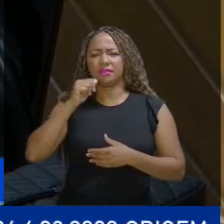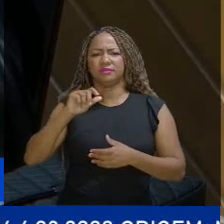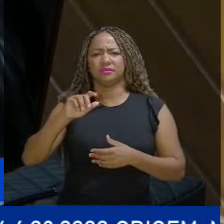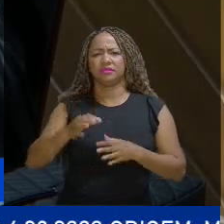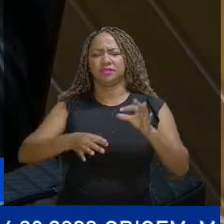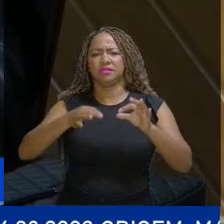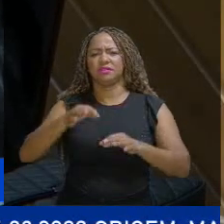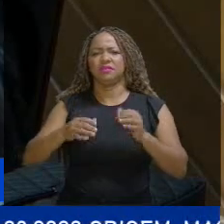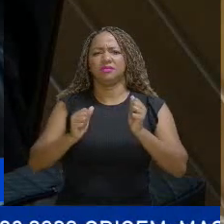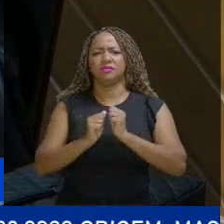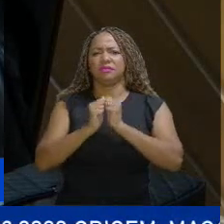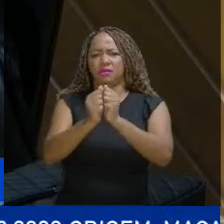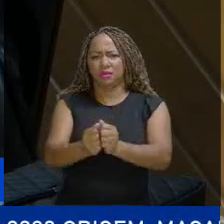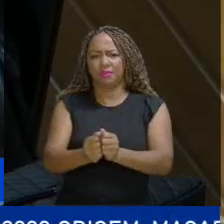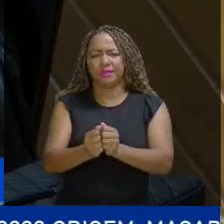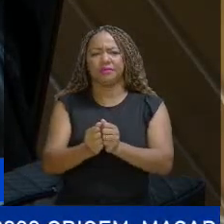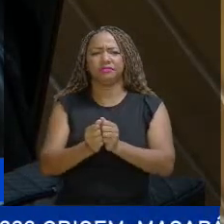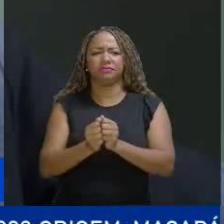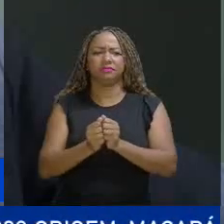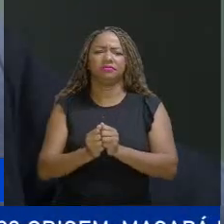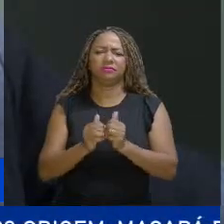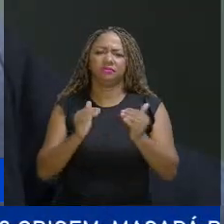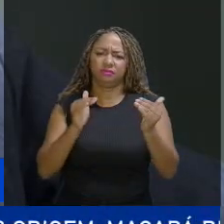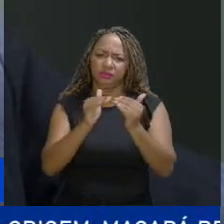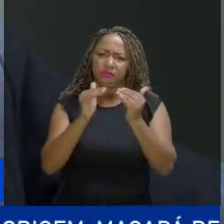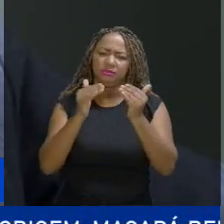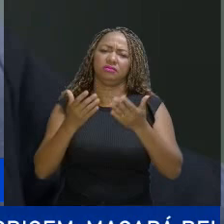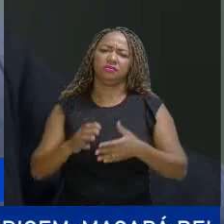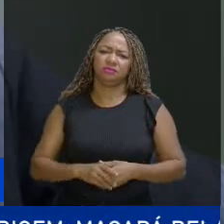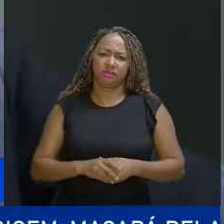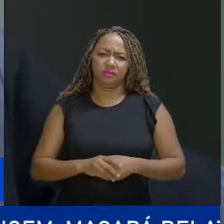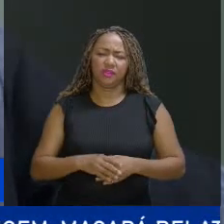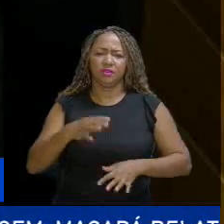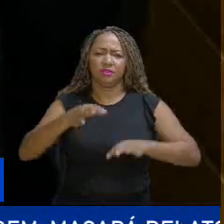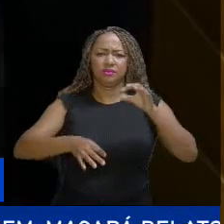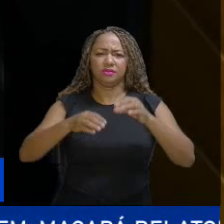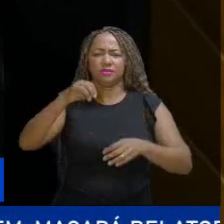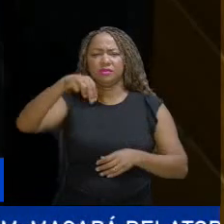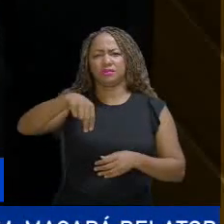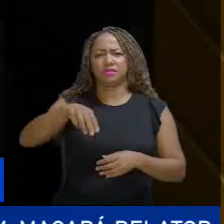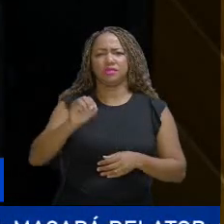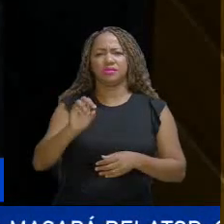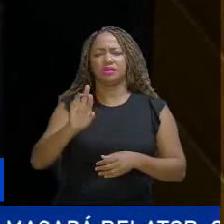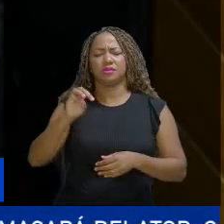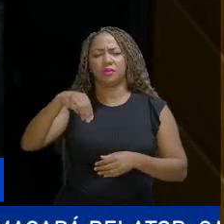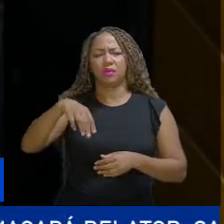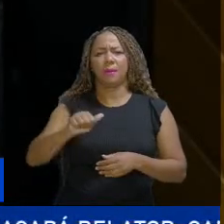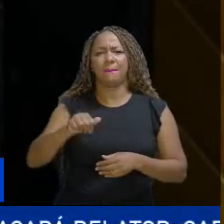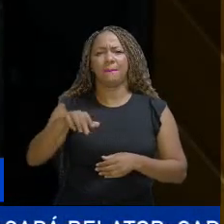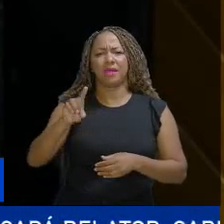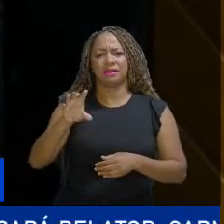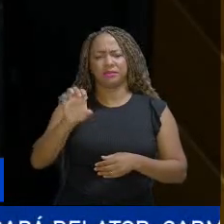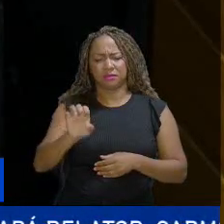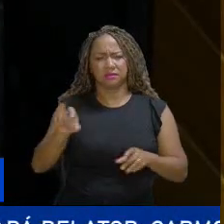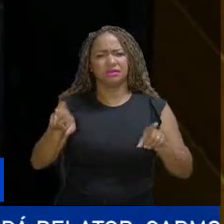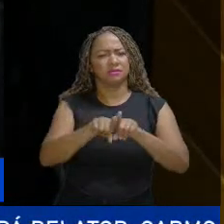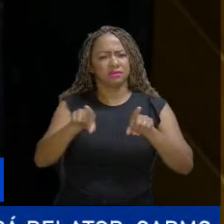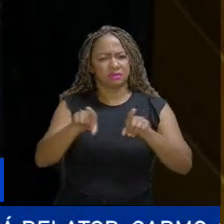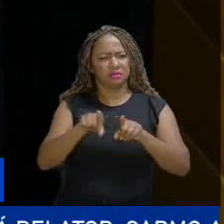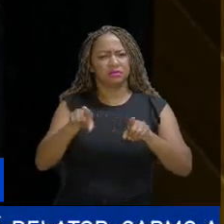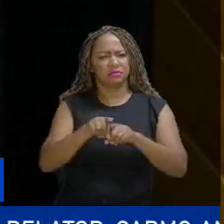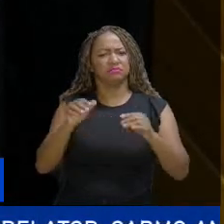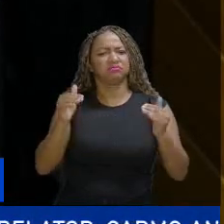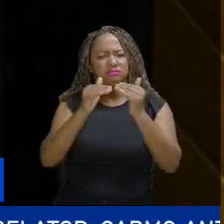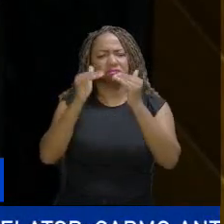Senhor presidente, eu acompanho integralmente o relator. Juiz Normando de Souza. Eu também vou acompanhar, e antes